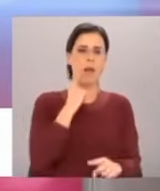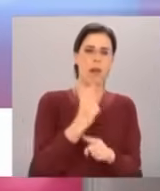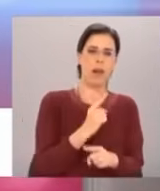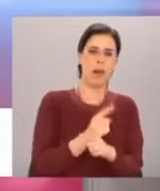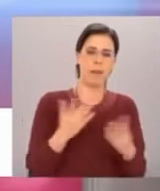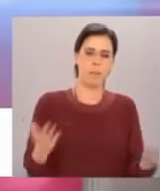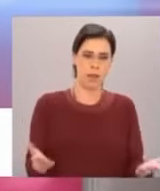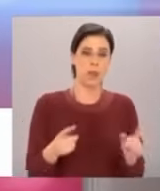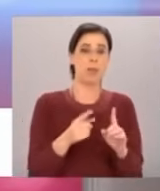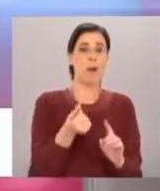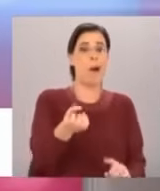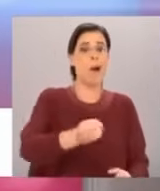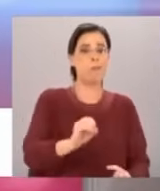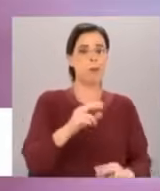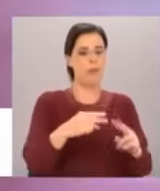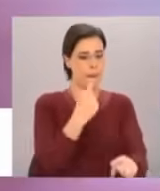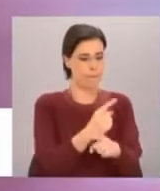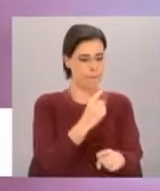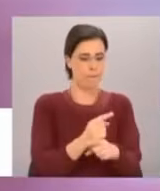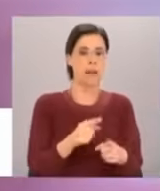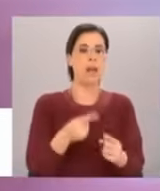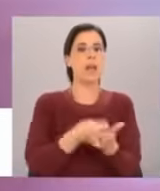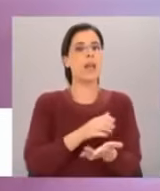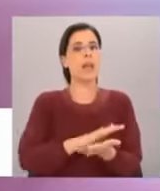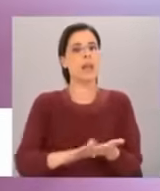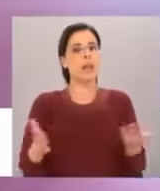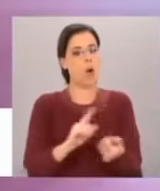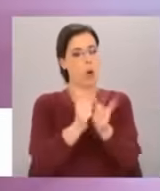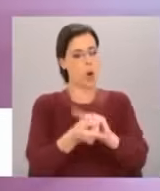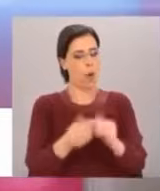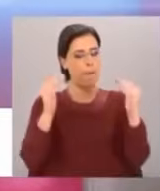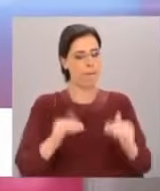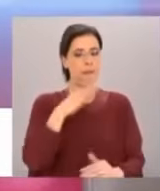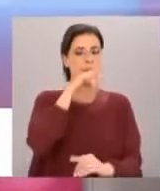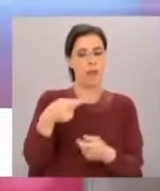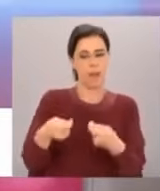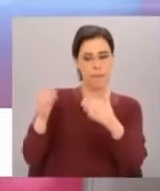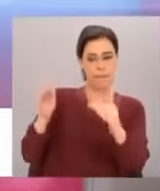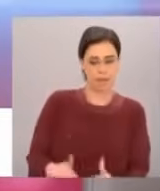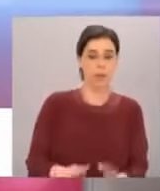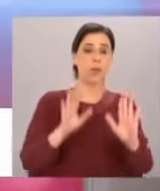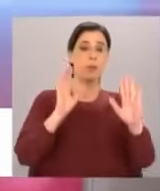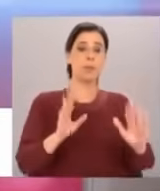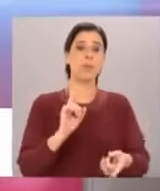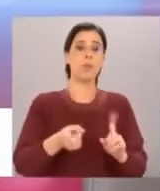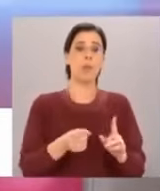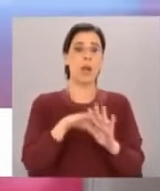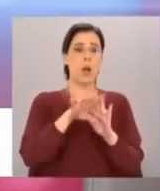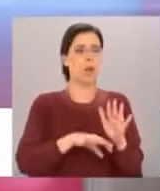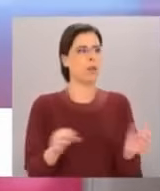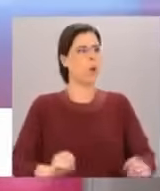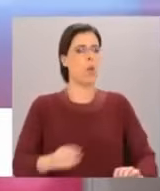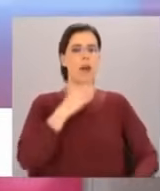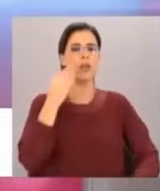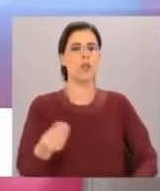ser os mesmos a beneficiar destas bolas fiscais começassem opções ao invés de levianos às famílias mas relativamente também aquilo que é por caridade